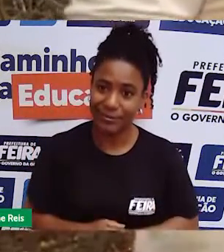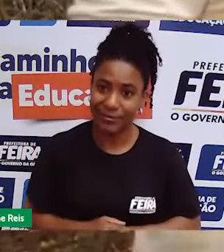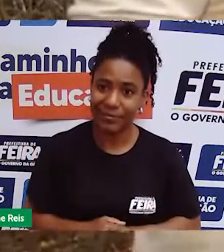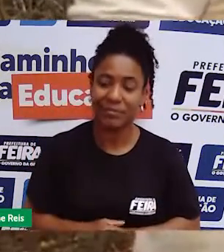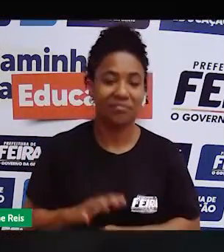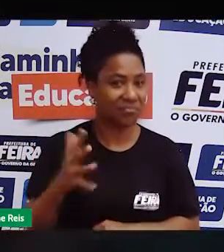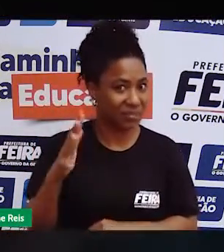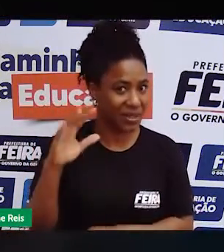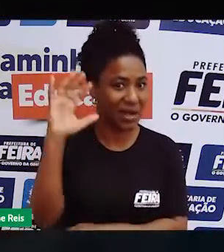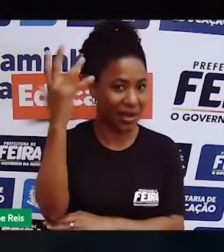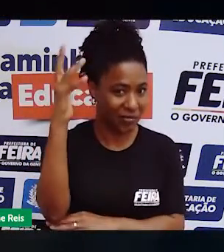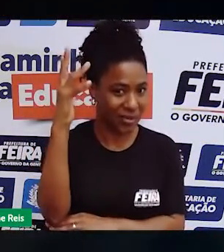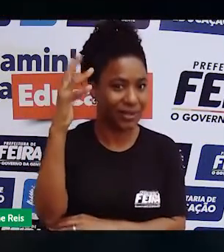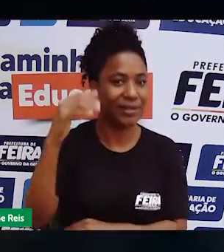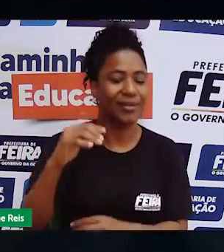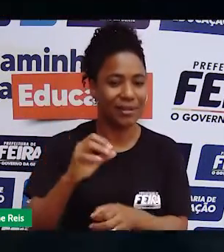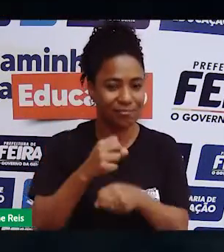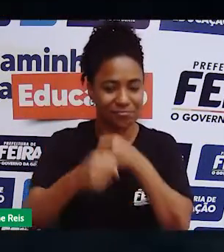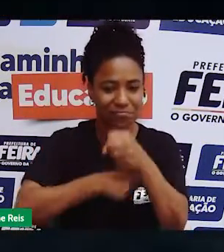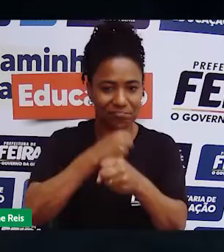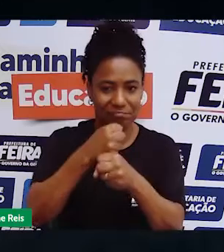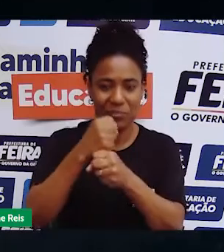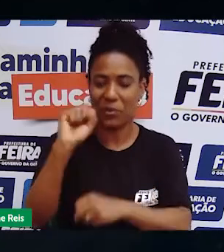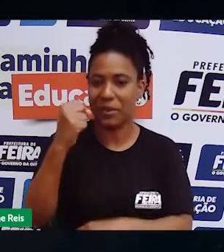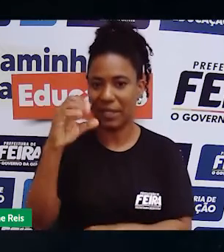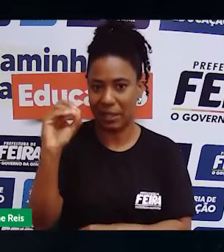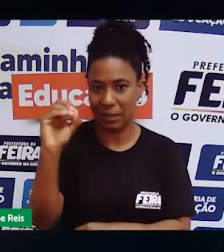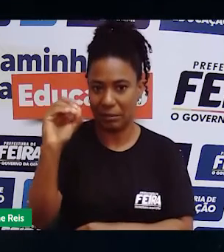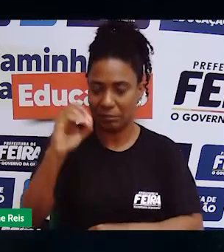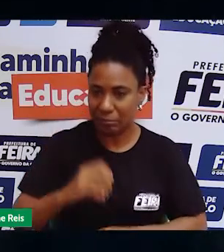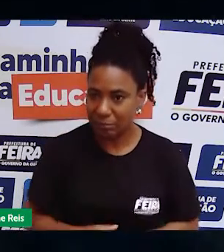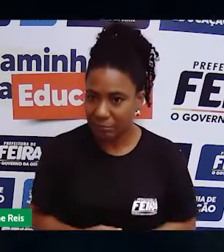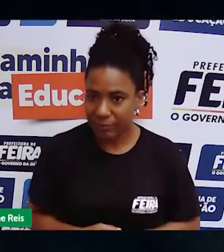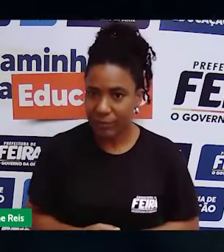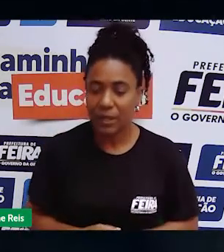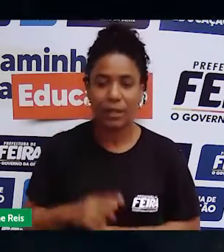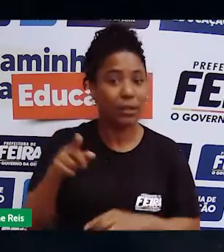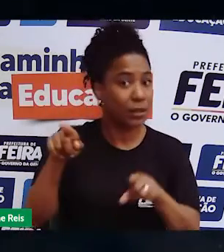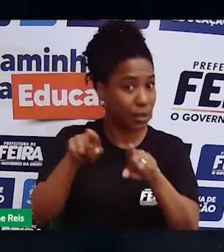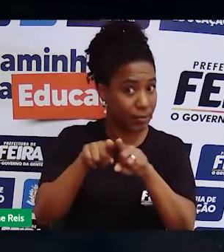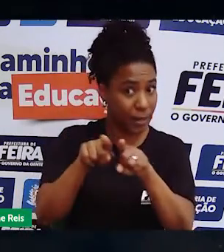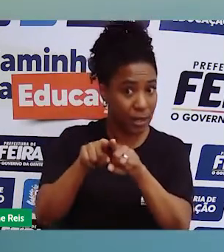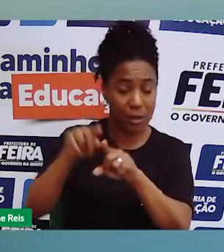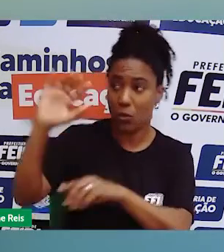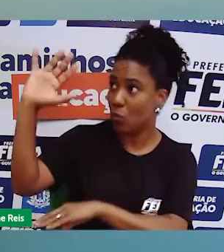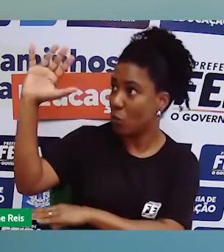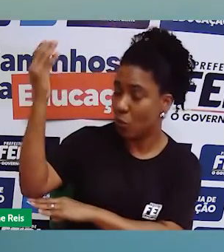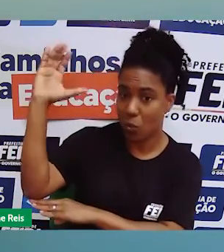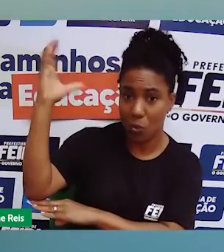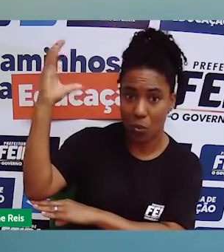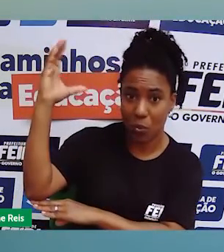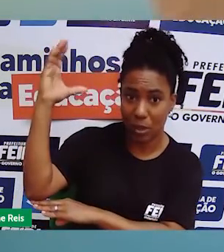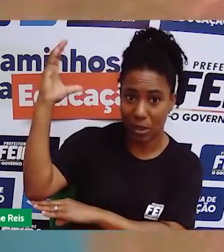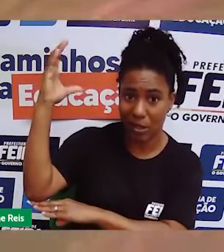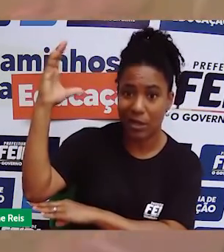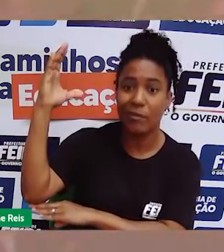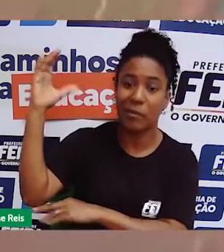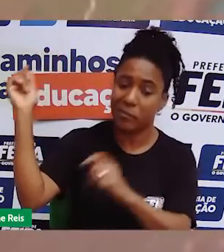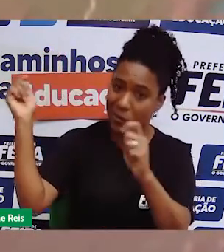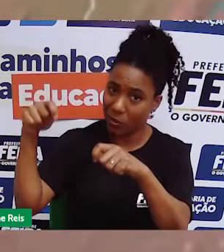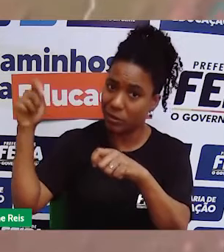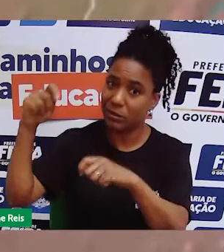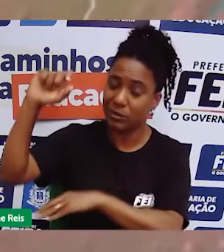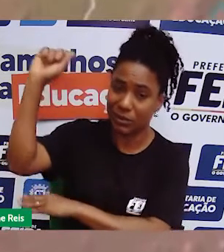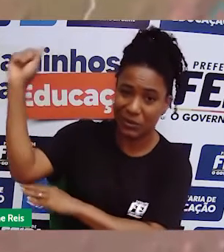80. Os fatores climáticos, como o aquecimento global, também provocam o que os cientistas chamam de processos de